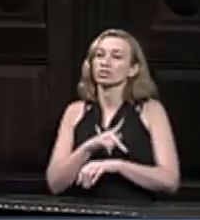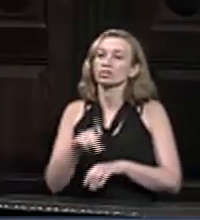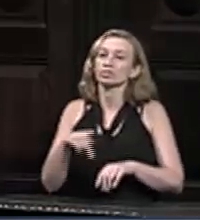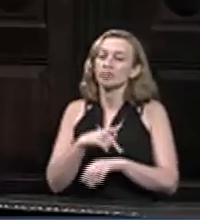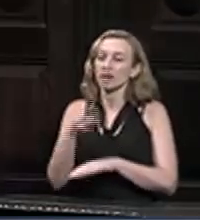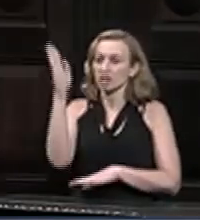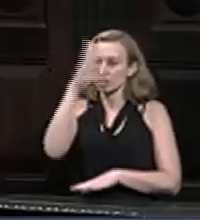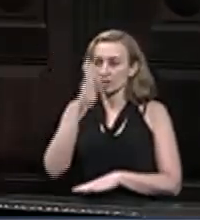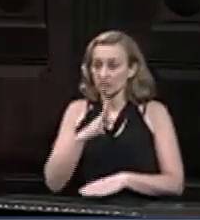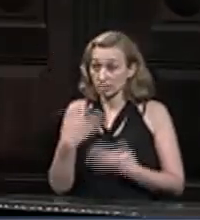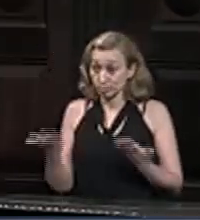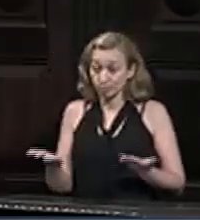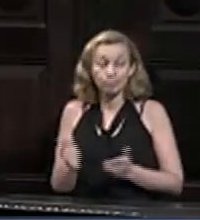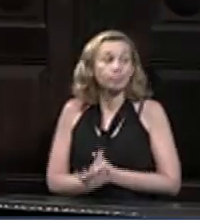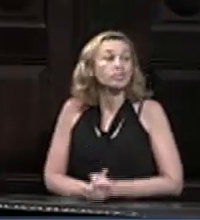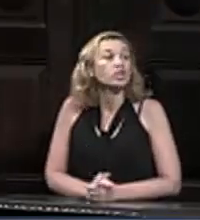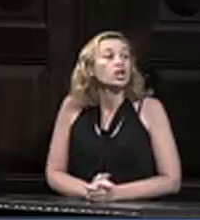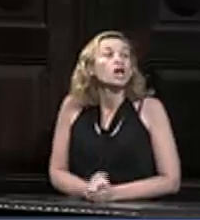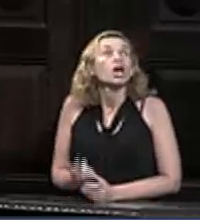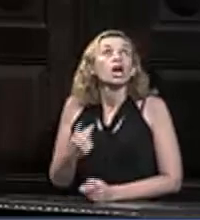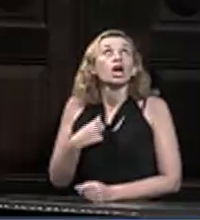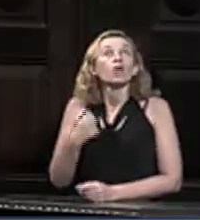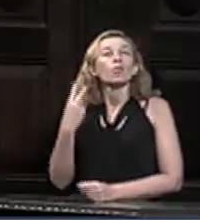lamentavelmente, procurei